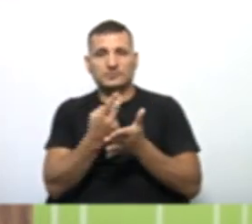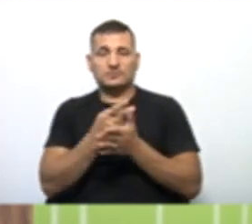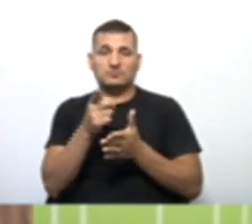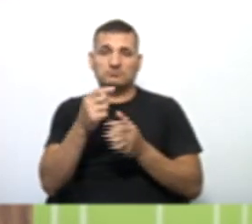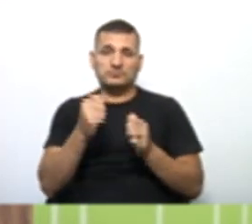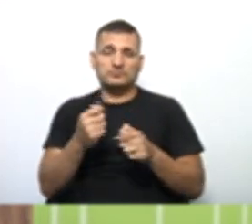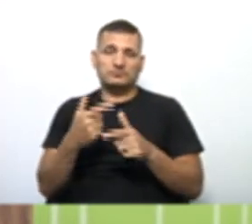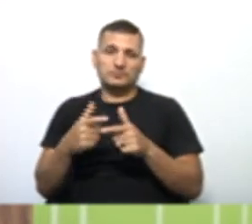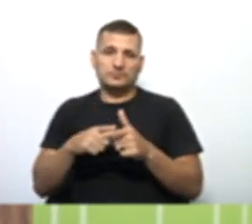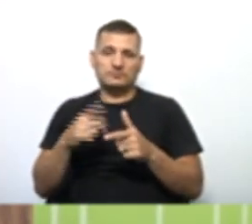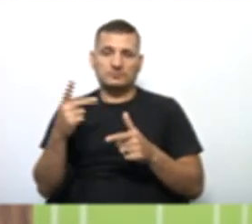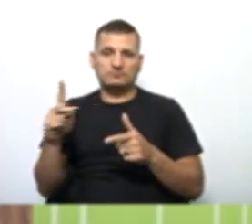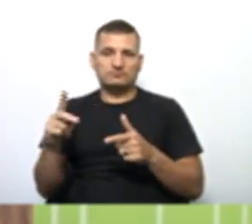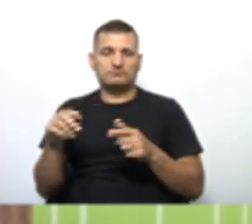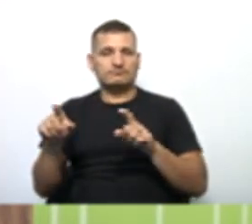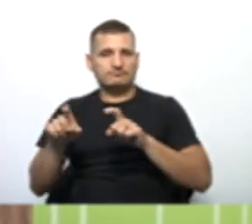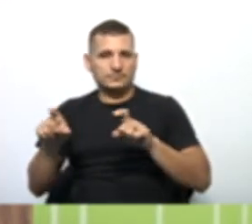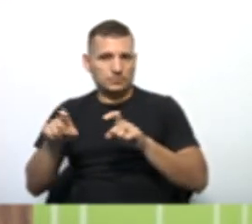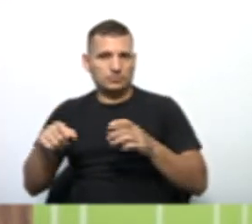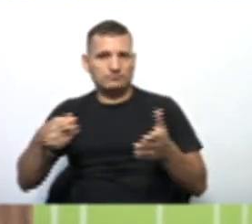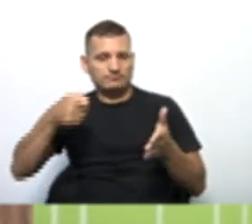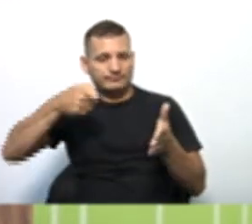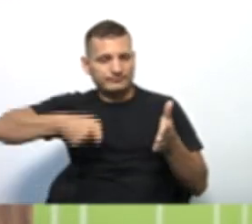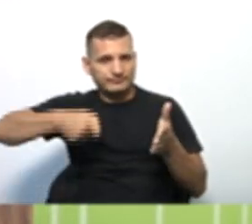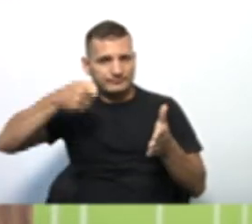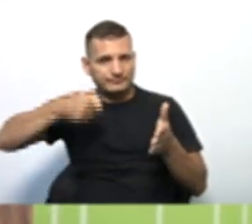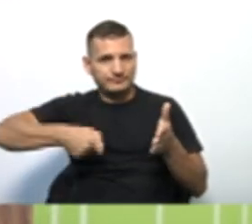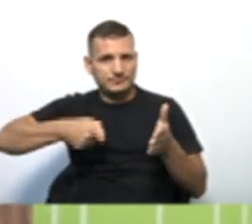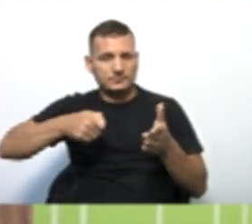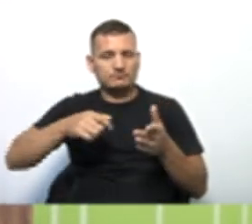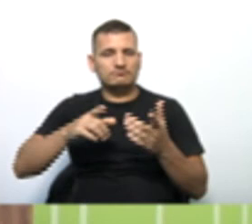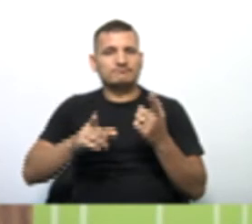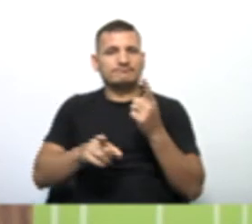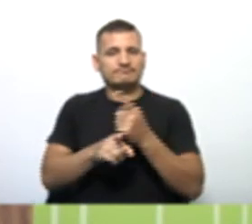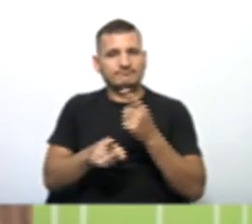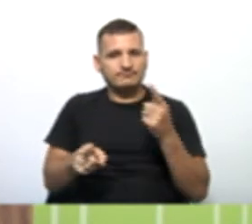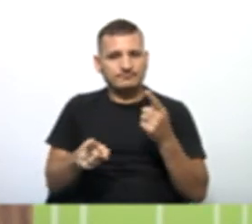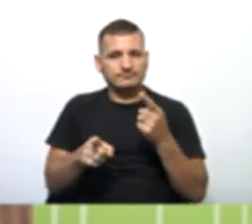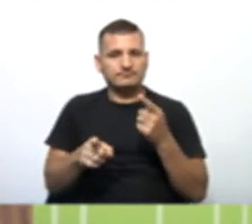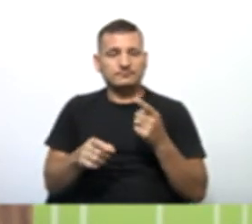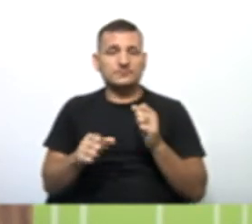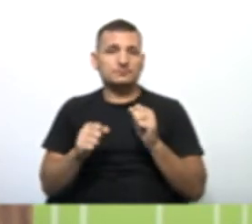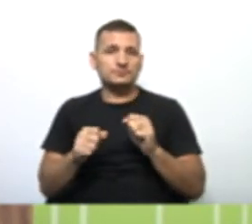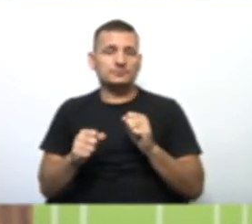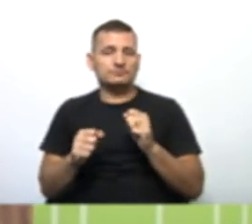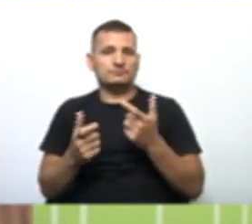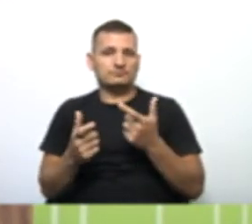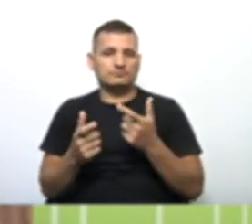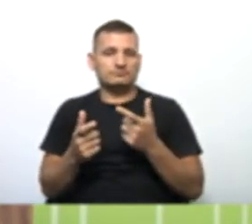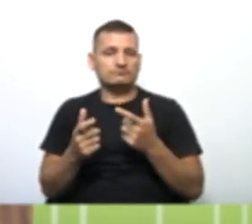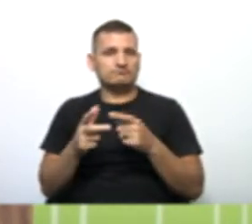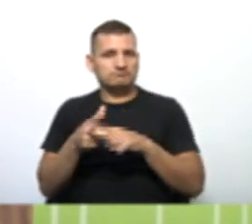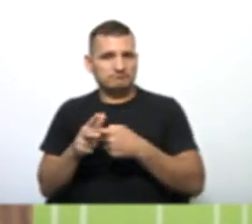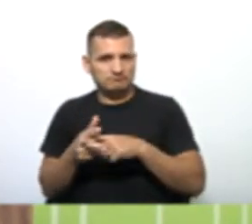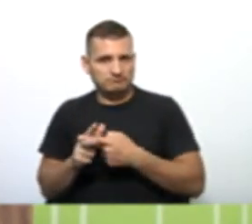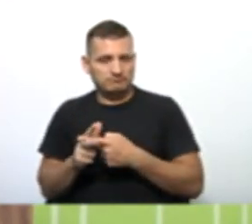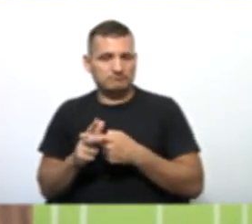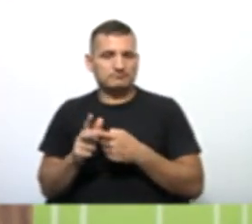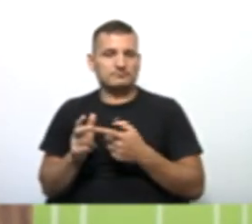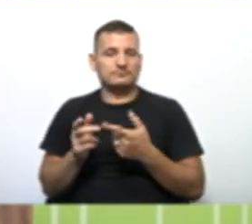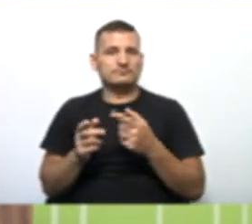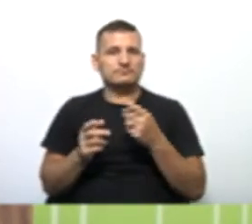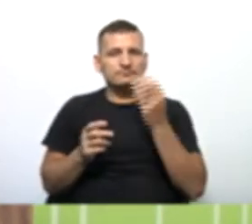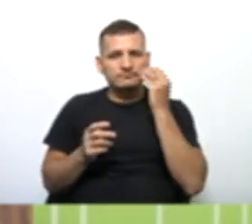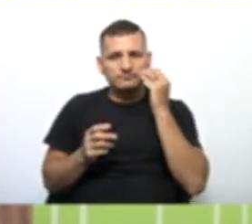de leitor de código de barras. Então, você identifica isso daí e pode tomar uma decisão. Então, você averigua, busca